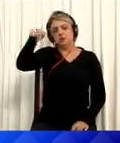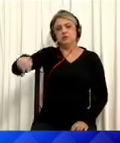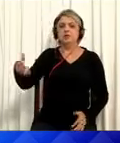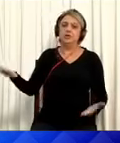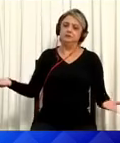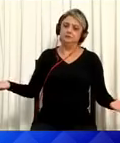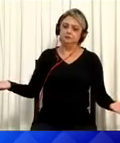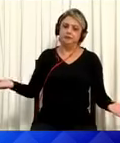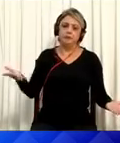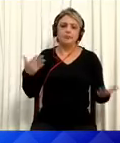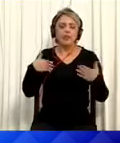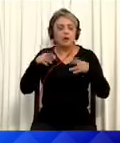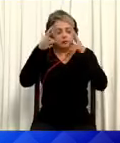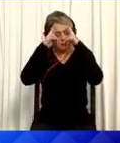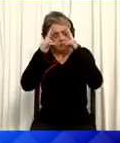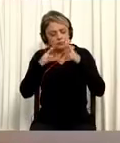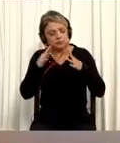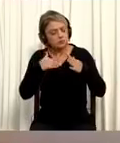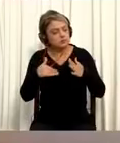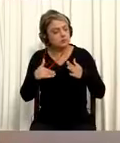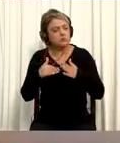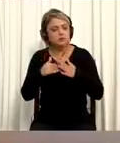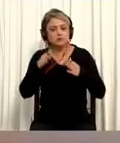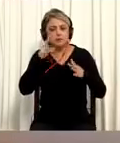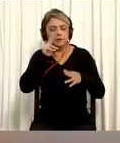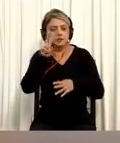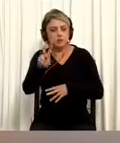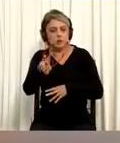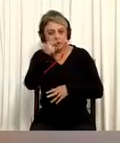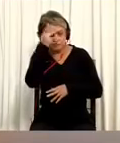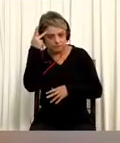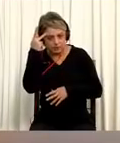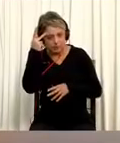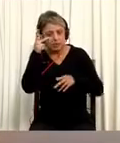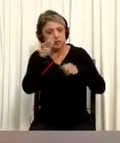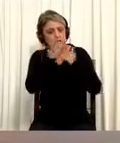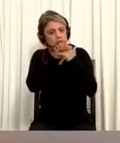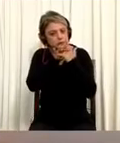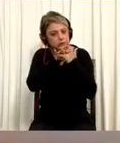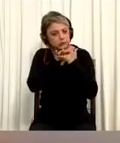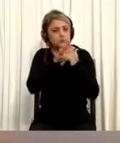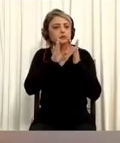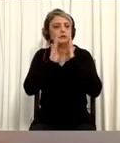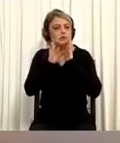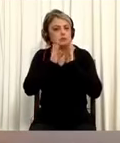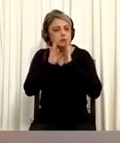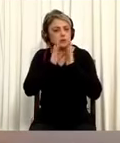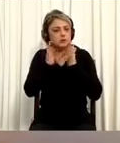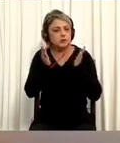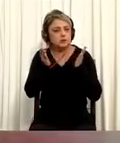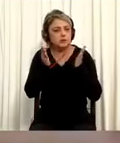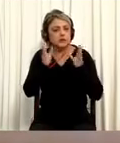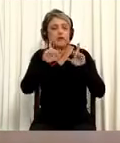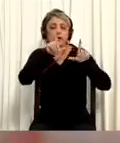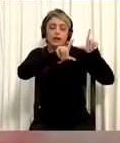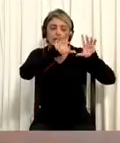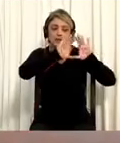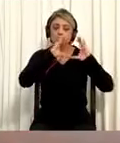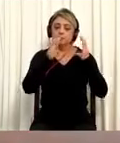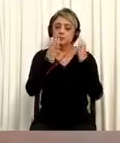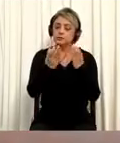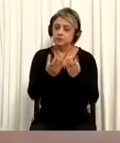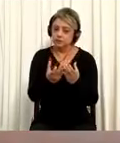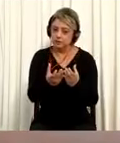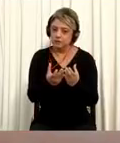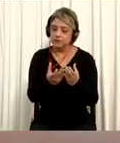quero, com todo respeito a todos os telespectadores, todas as pessoas que estão acompanhando aqui a TV comunitária, não só pela televisão,